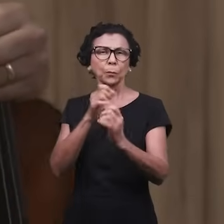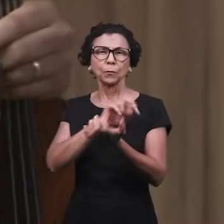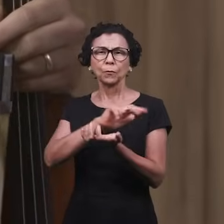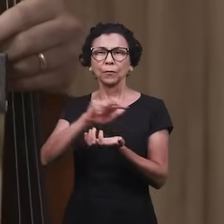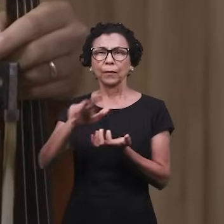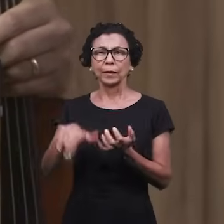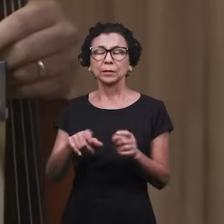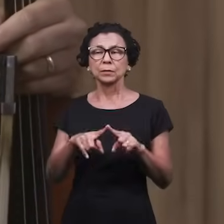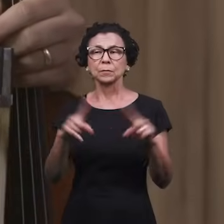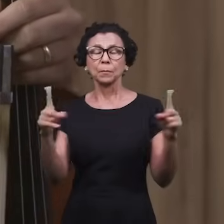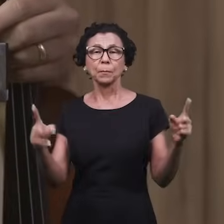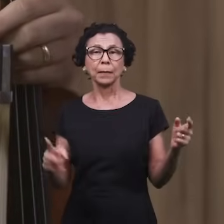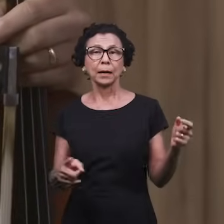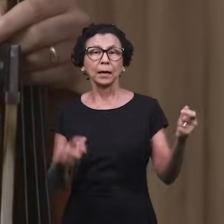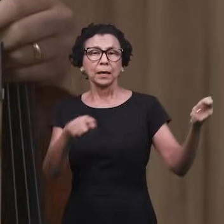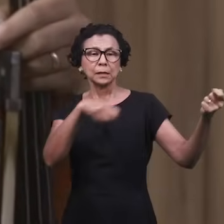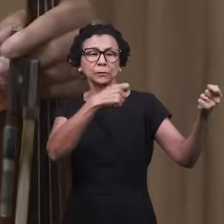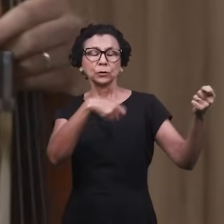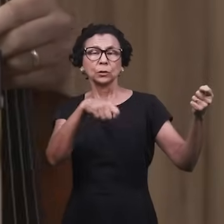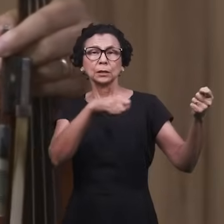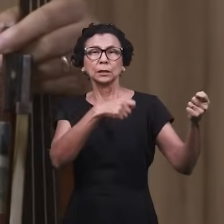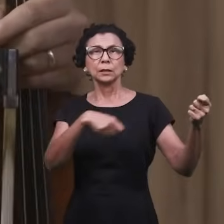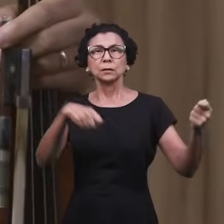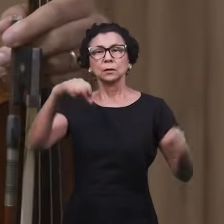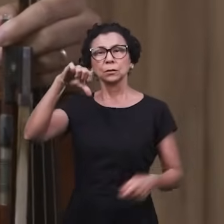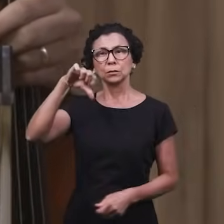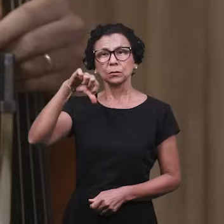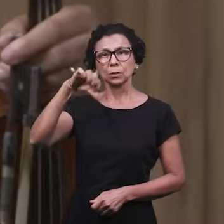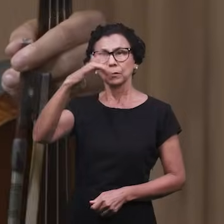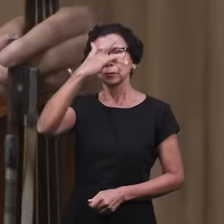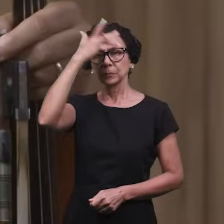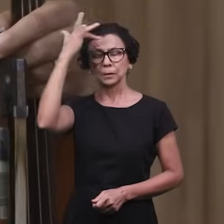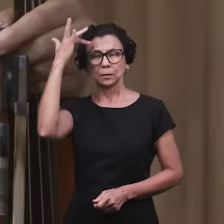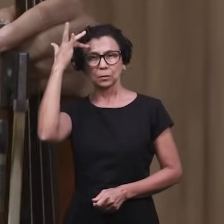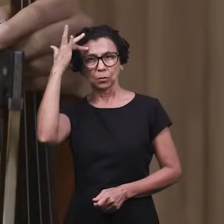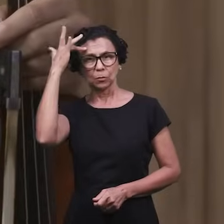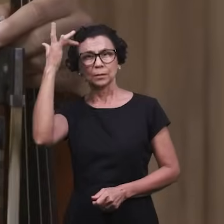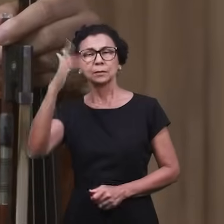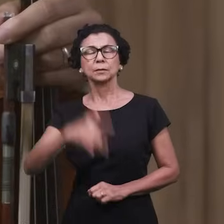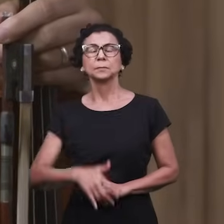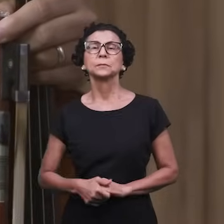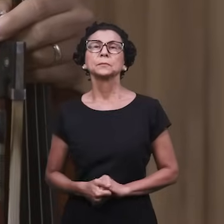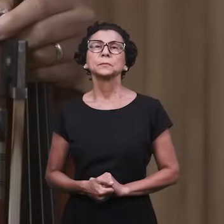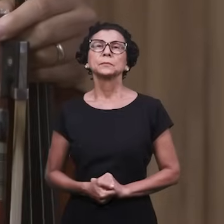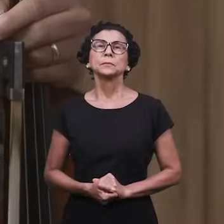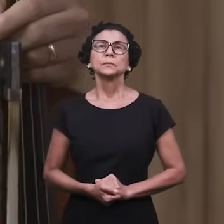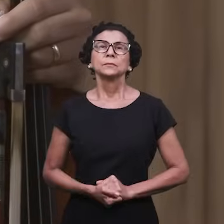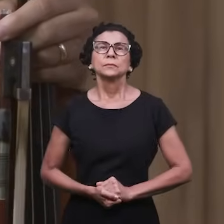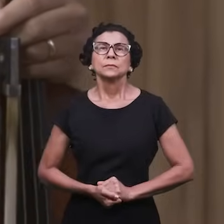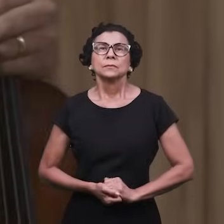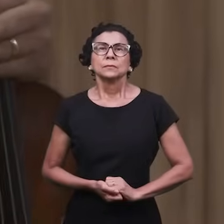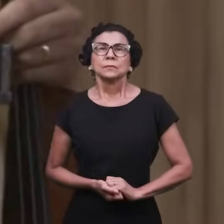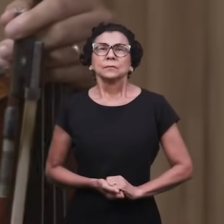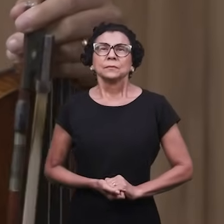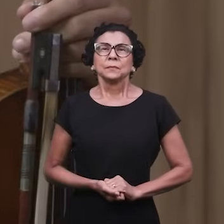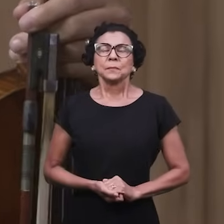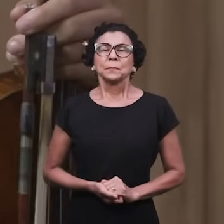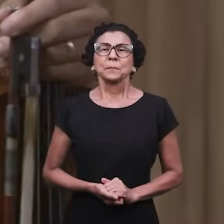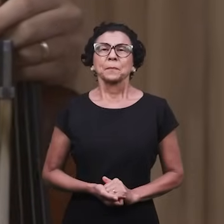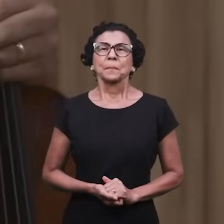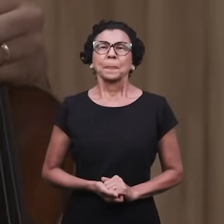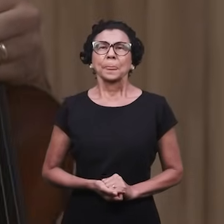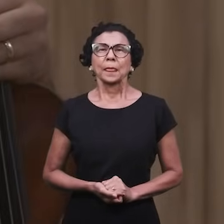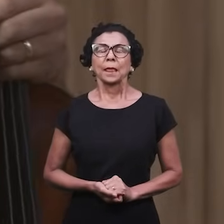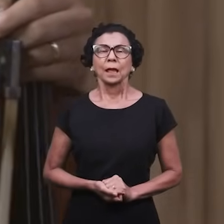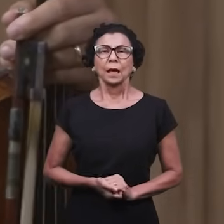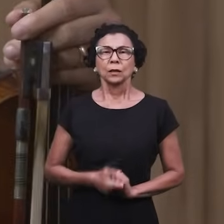no total eles eram cerca de 9, Entre as pessoas que estavam ali aprendendo e já tocando no culto. Então, quando você chega